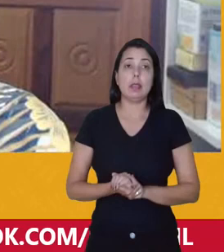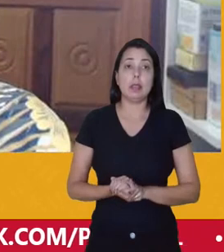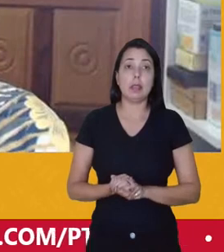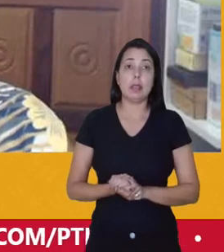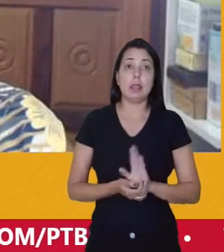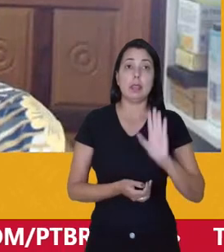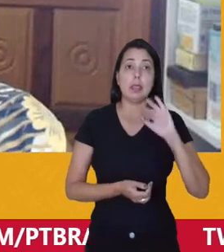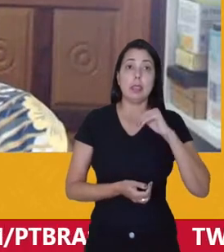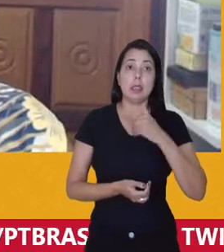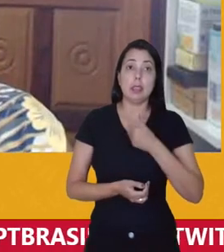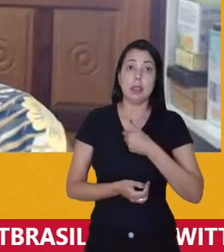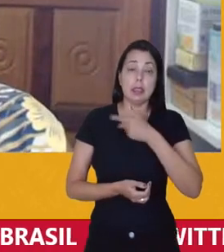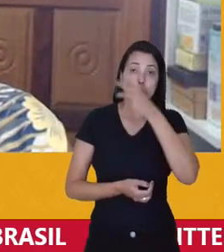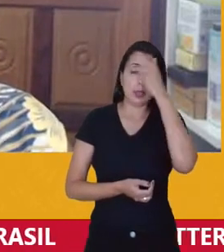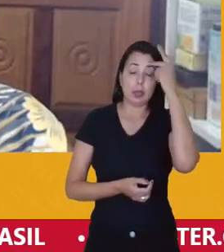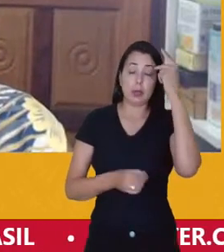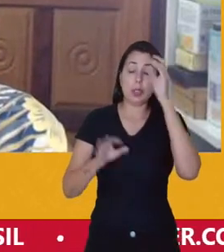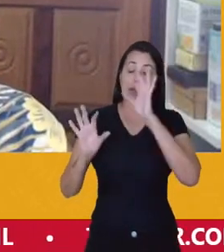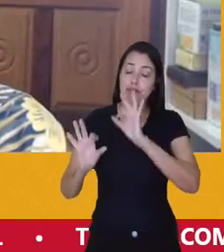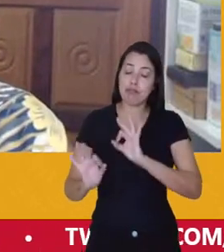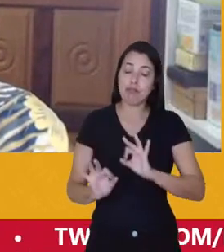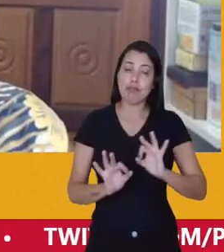nossas pessoas que nos assistem.